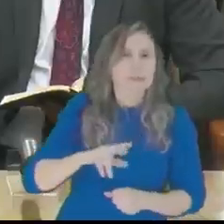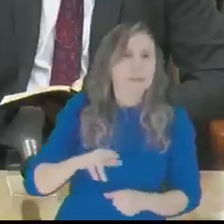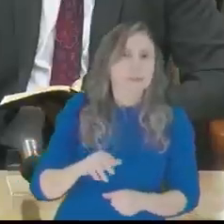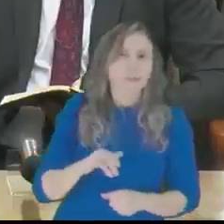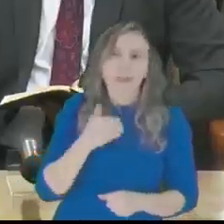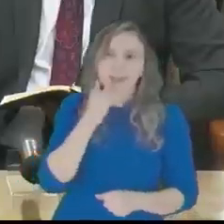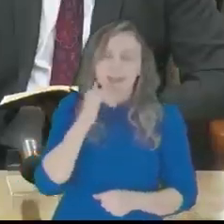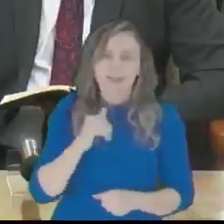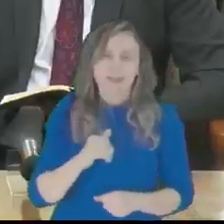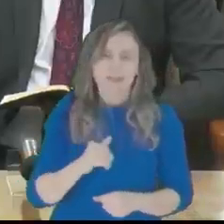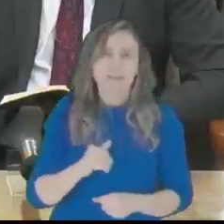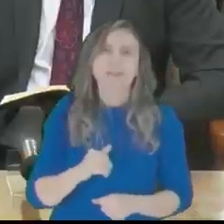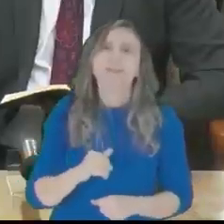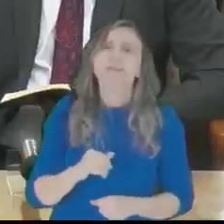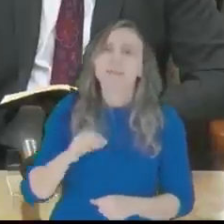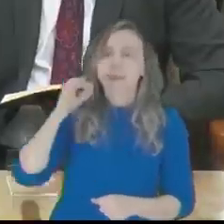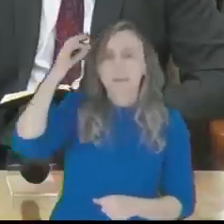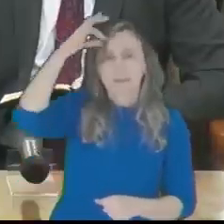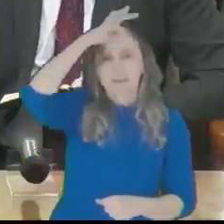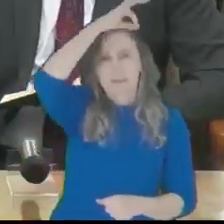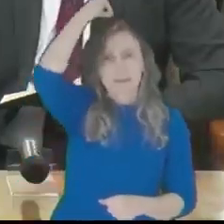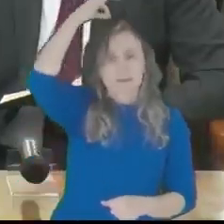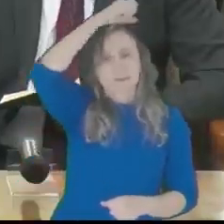uma pessoa.